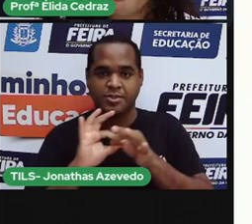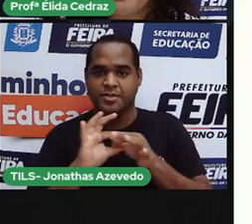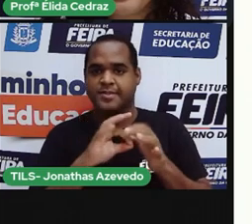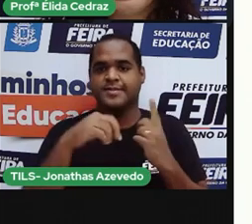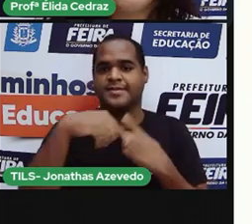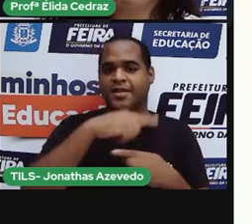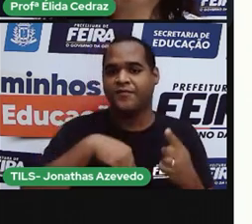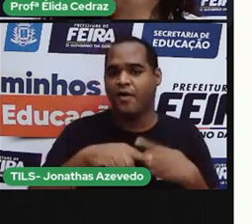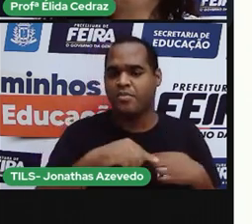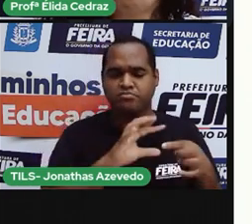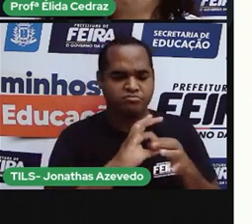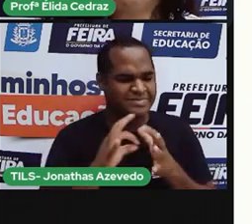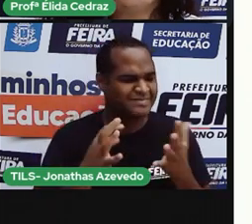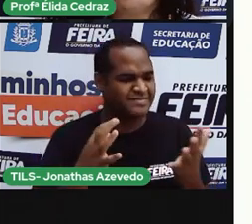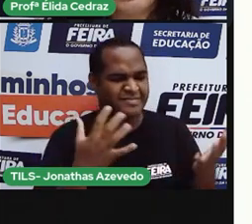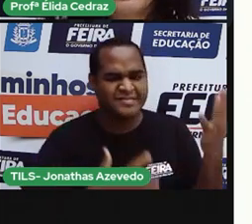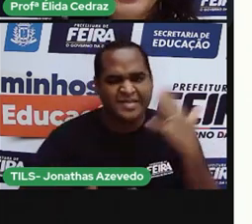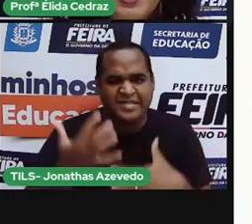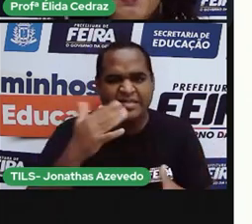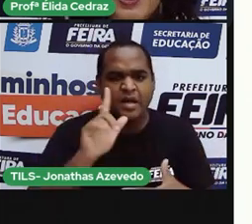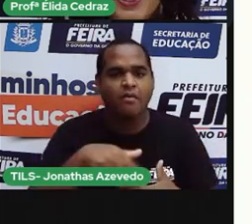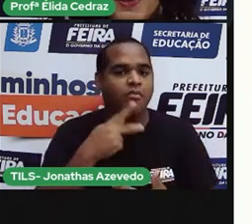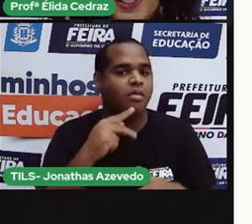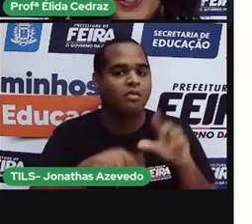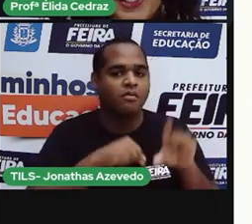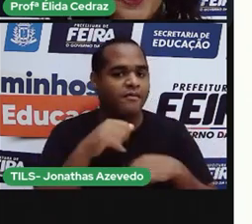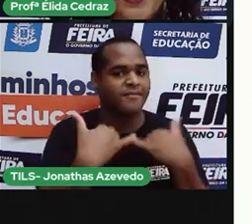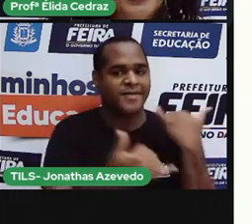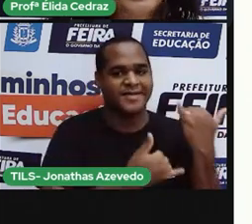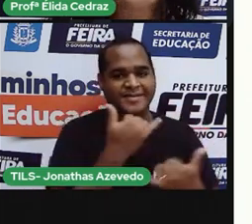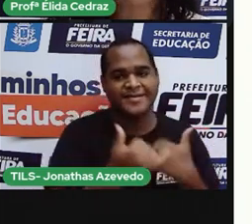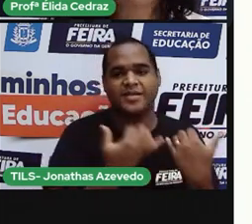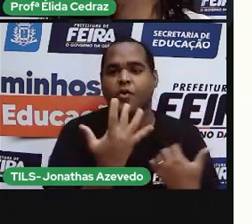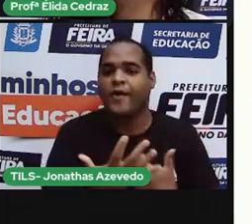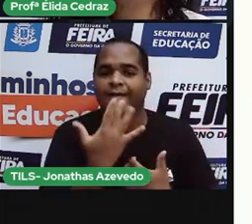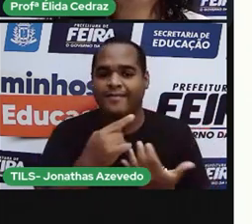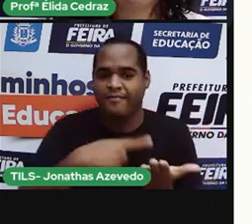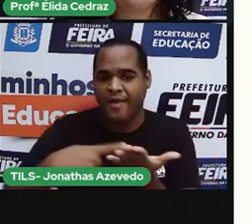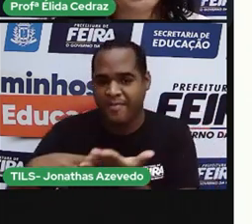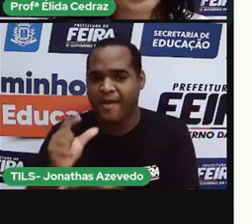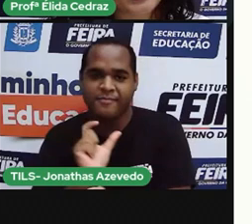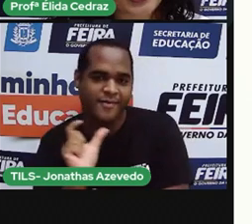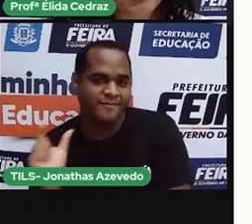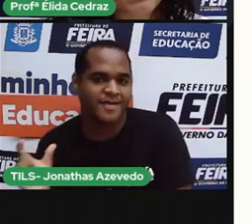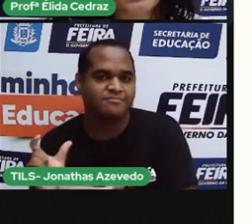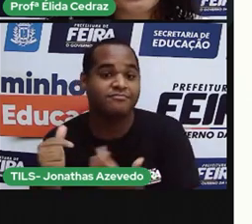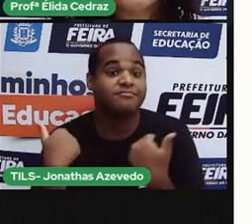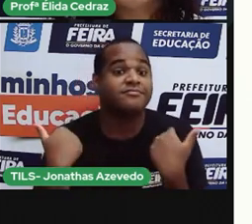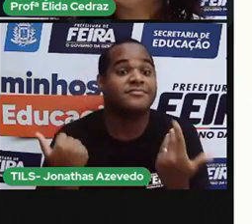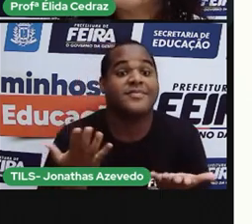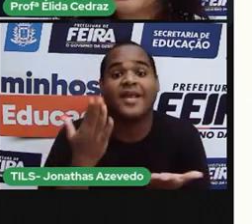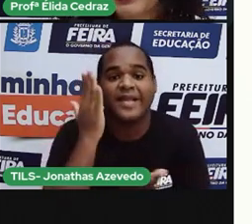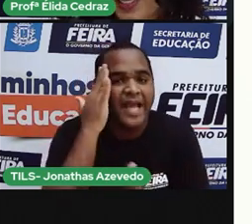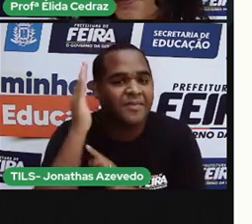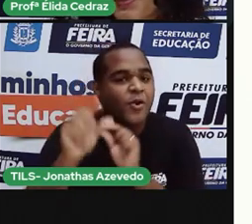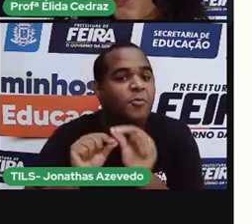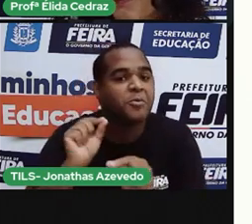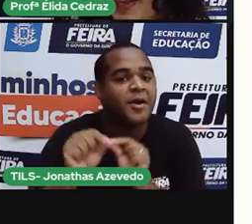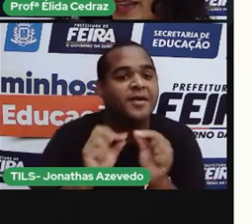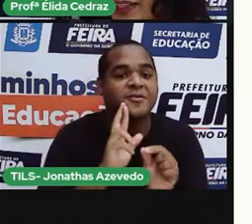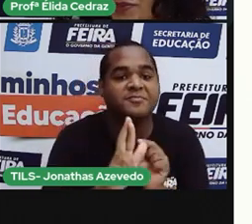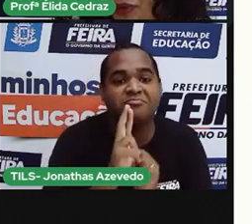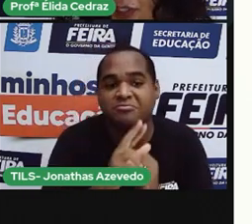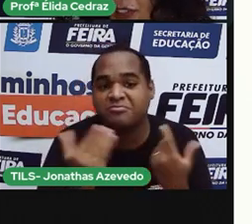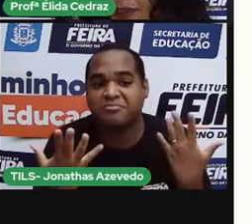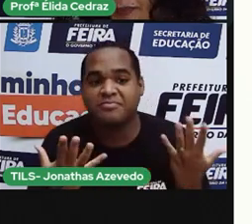se unem e transformam-se em enigmas divertidos e cheios de coloridas rimas. Já sabe qual